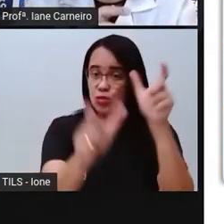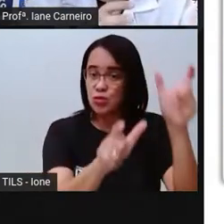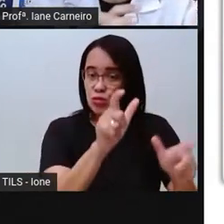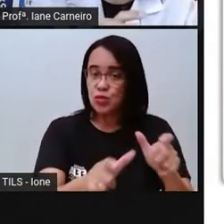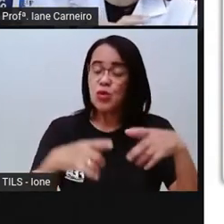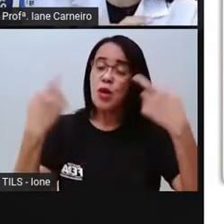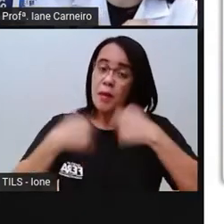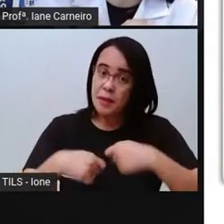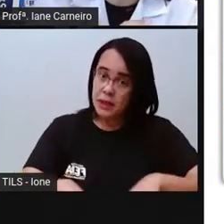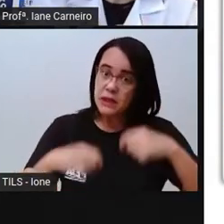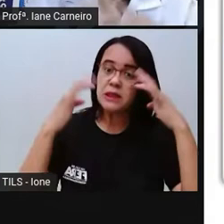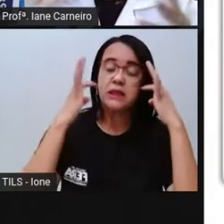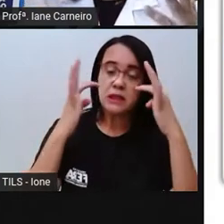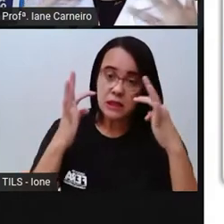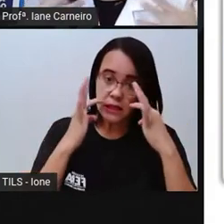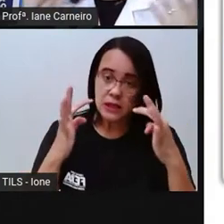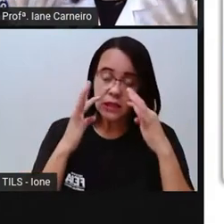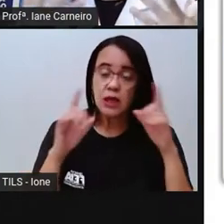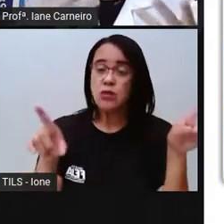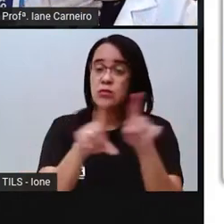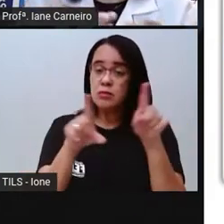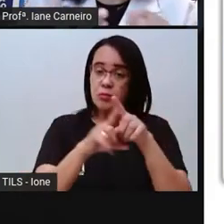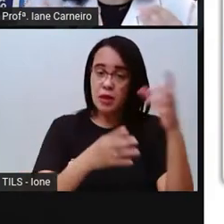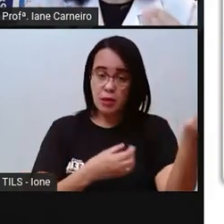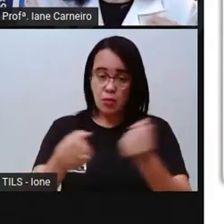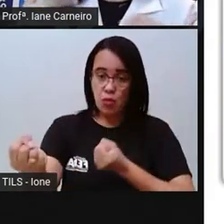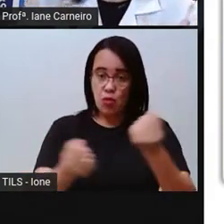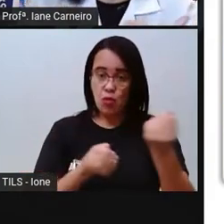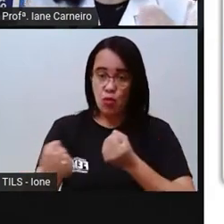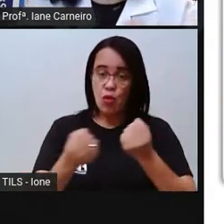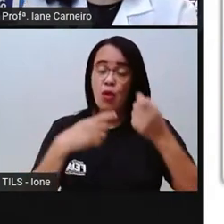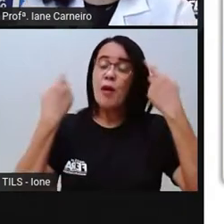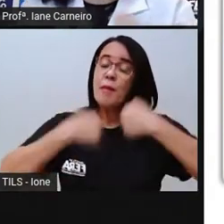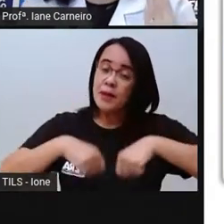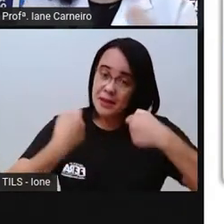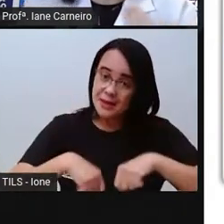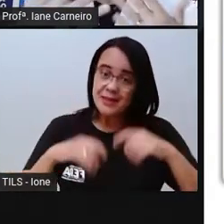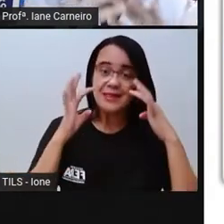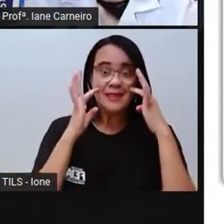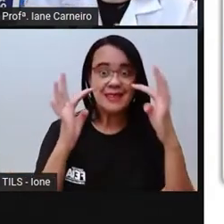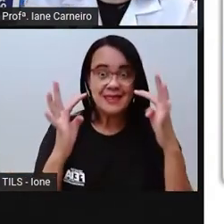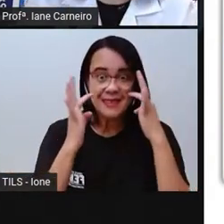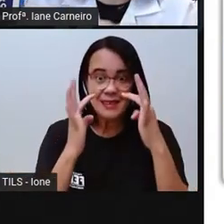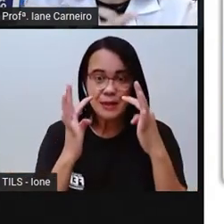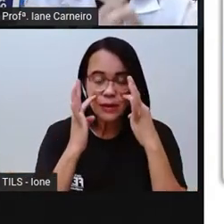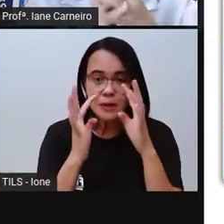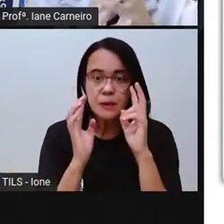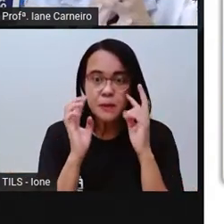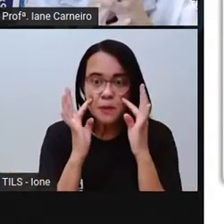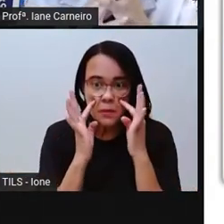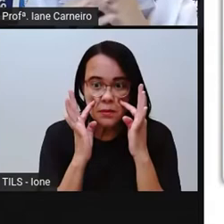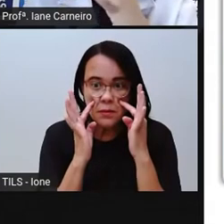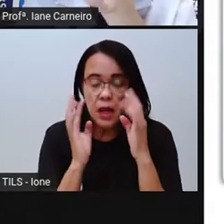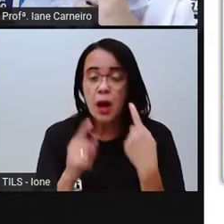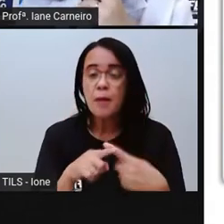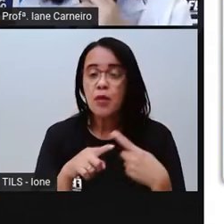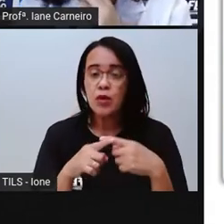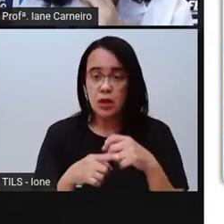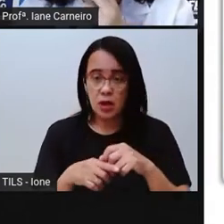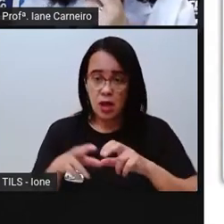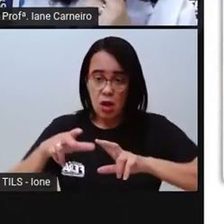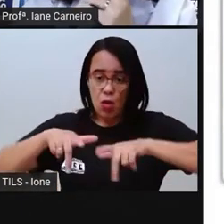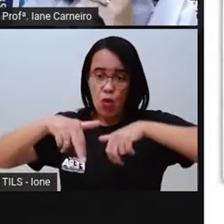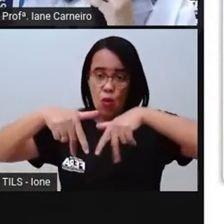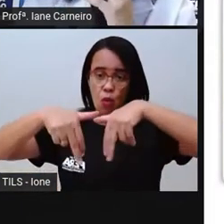que o semáforo está indicando, né? Porque aí para ele poder atravessar a rua em segurança.